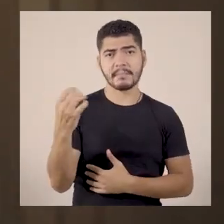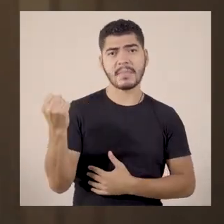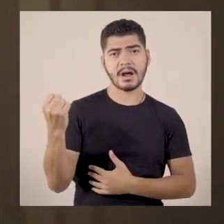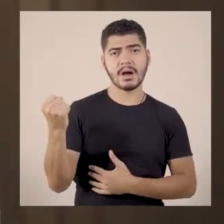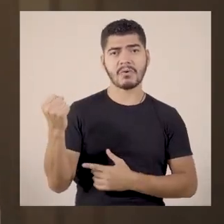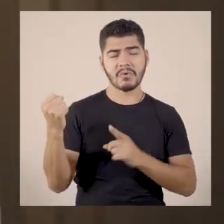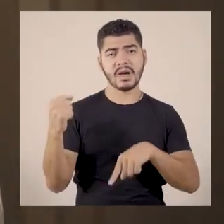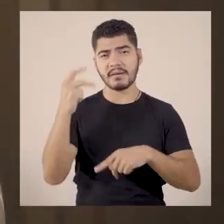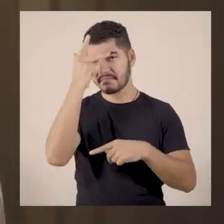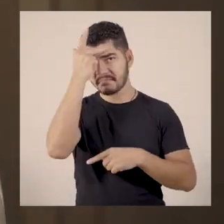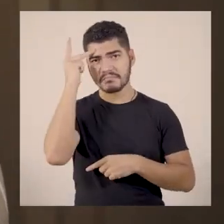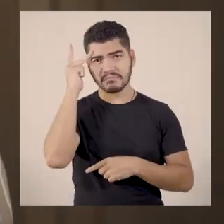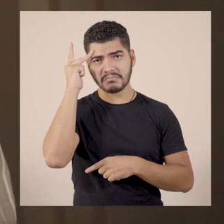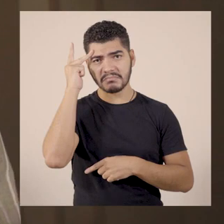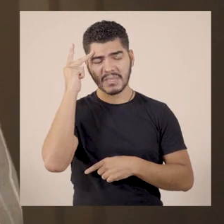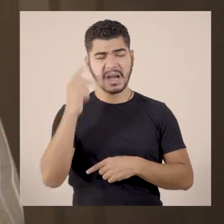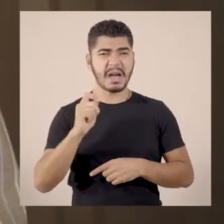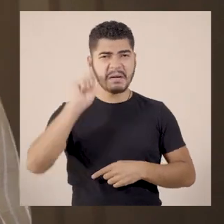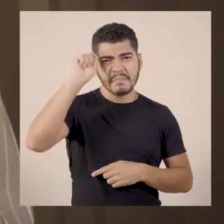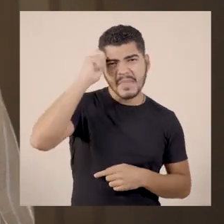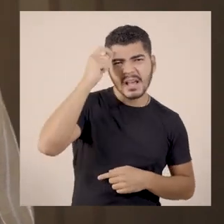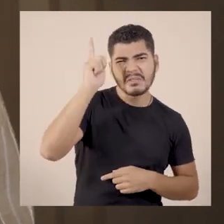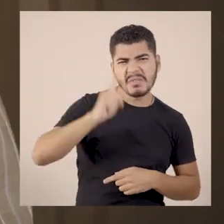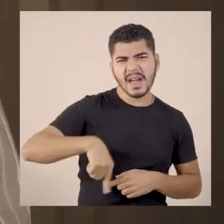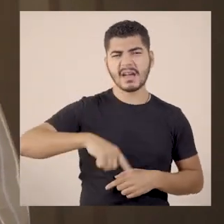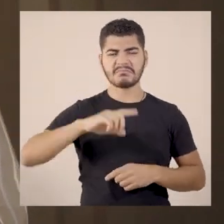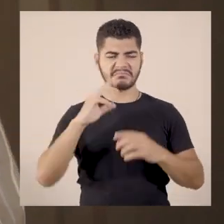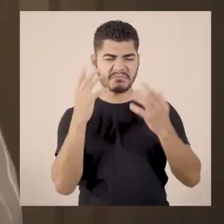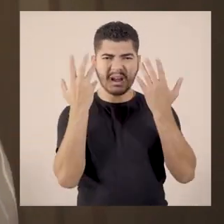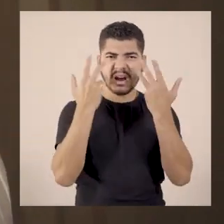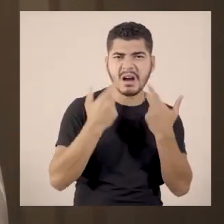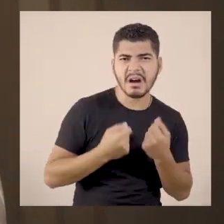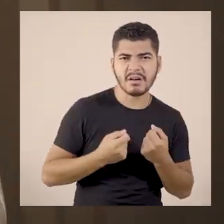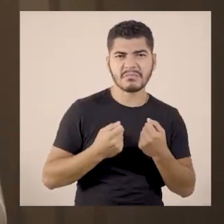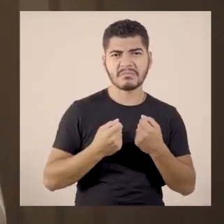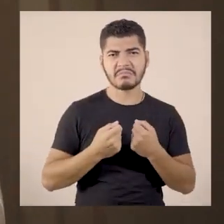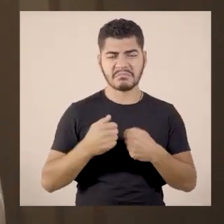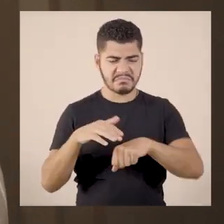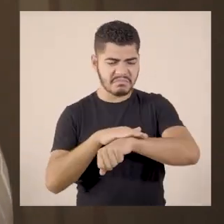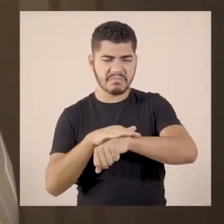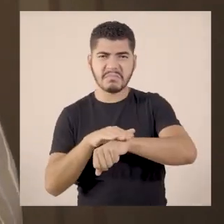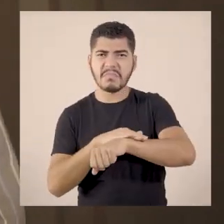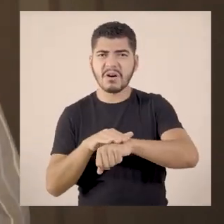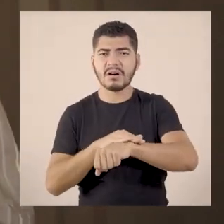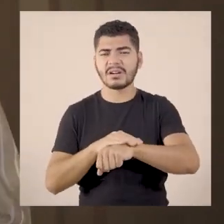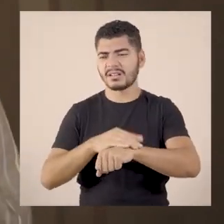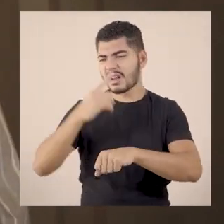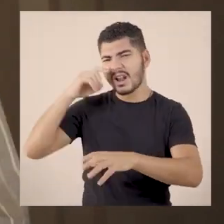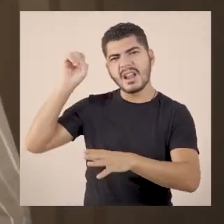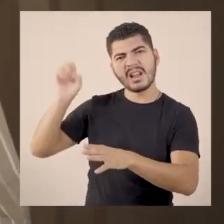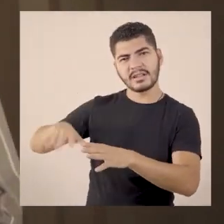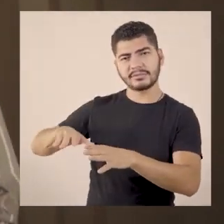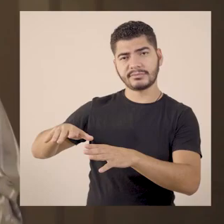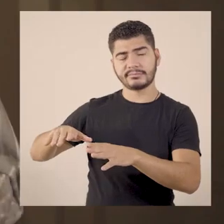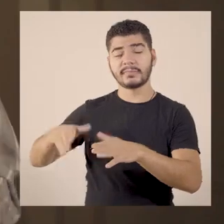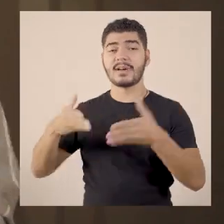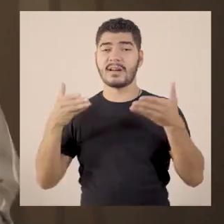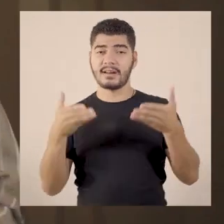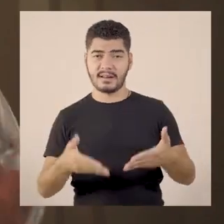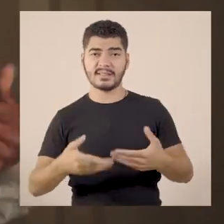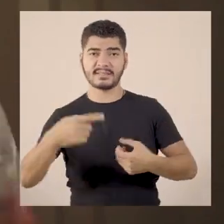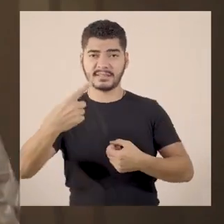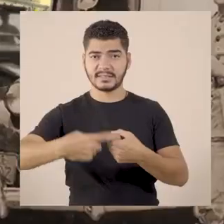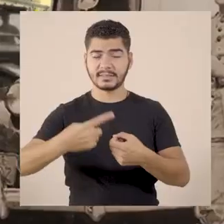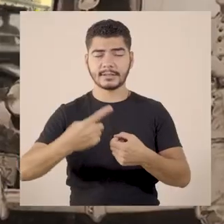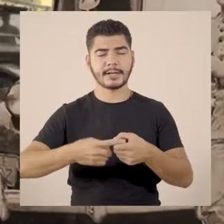é gente, negro é bicho, joga mulata na lata do lixo. Afinal, nesta